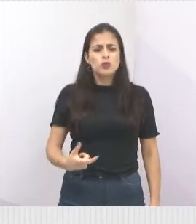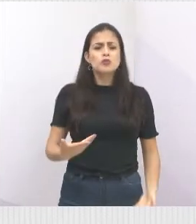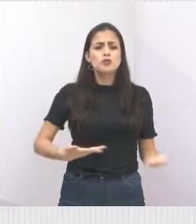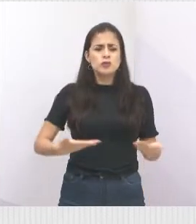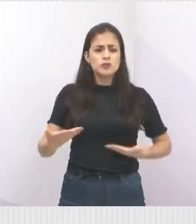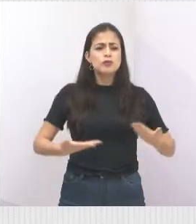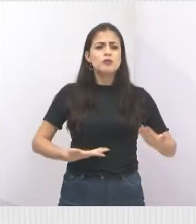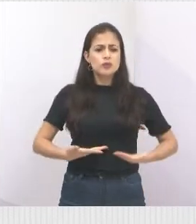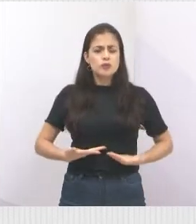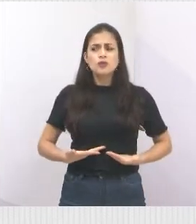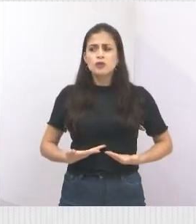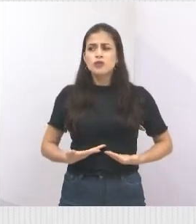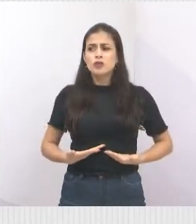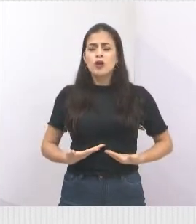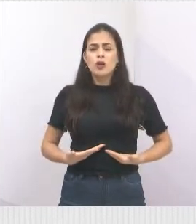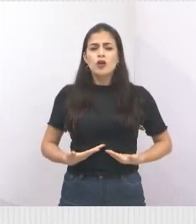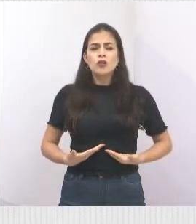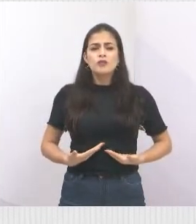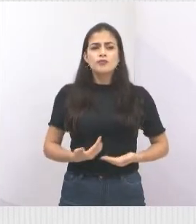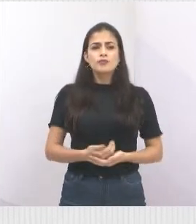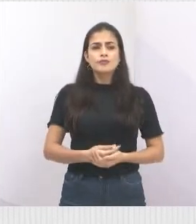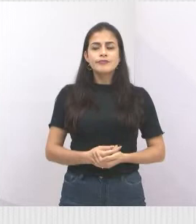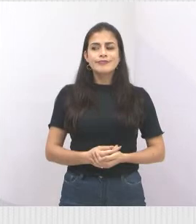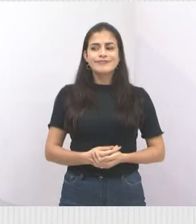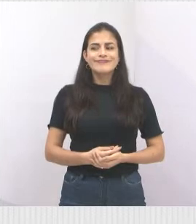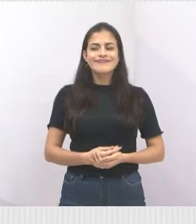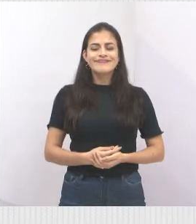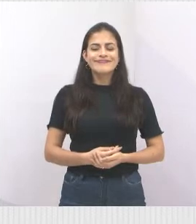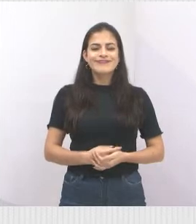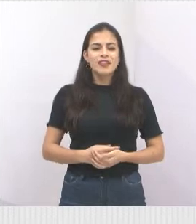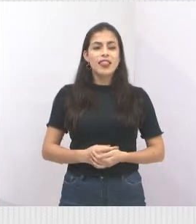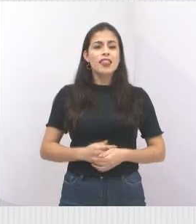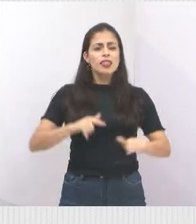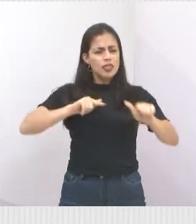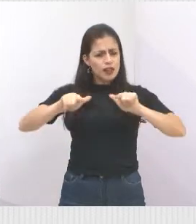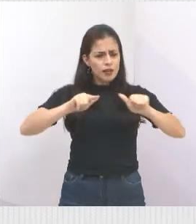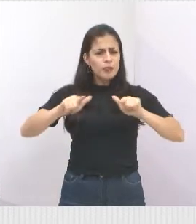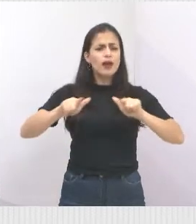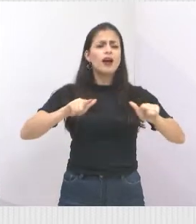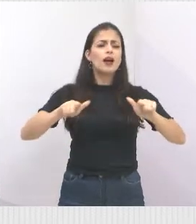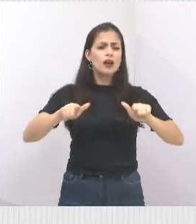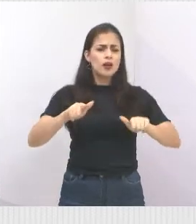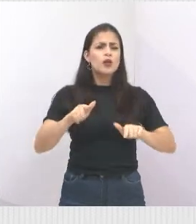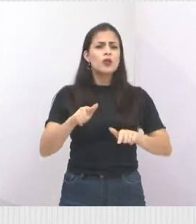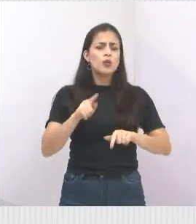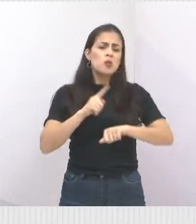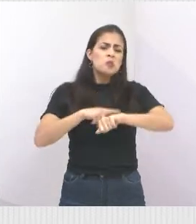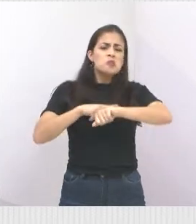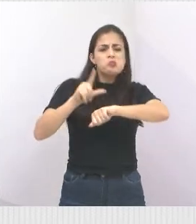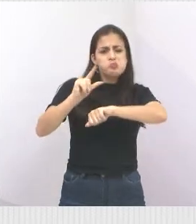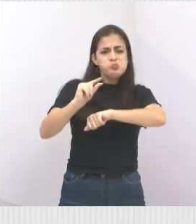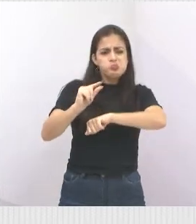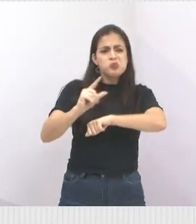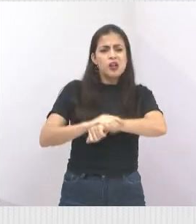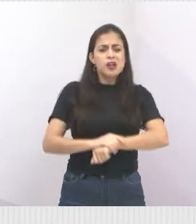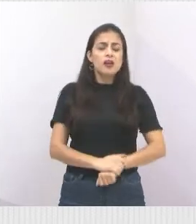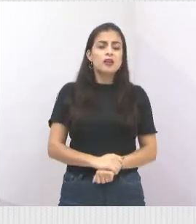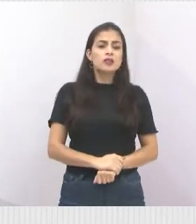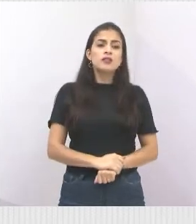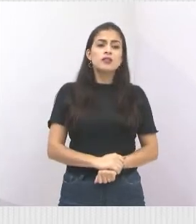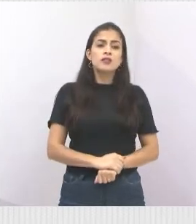aqui na casa Continuo trabalhando em horário reduzido no Instituto de Previdência cuidando de pensões e aposentadorias